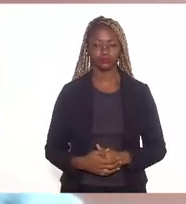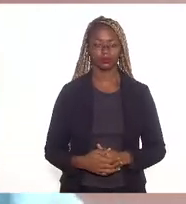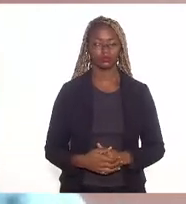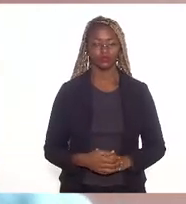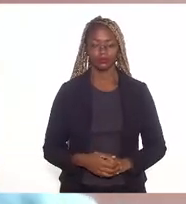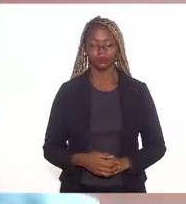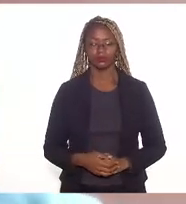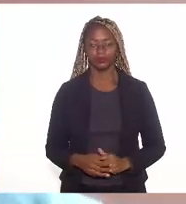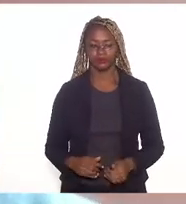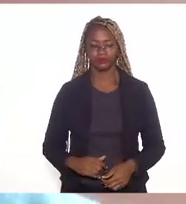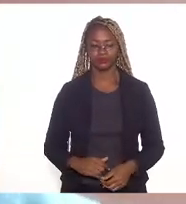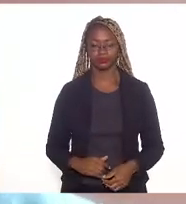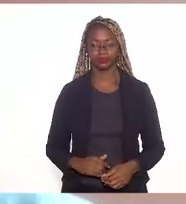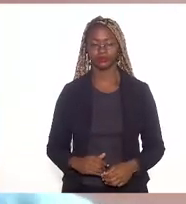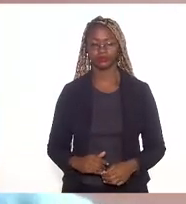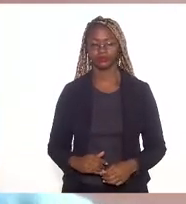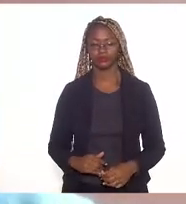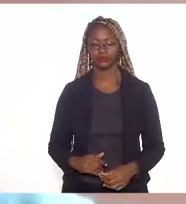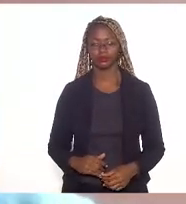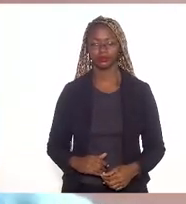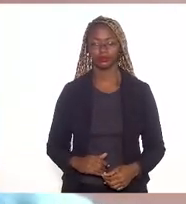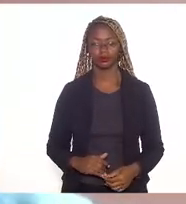Legislativa.